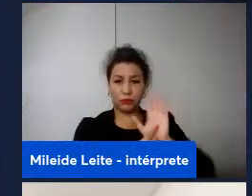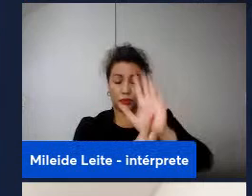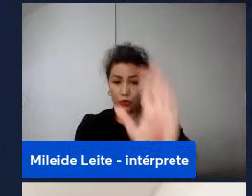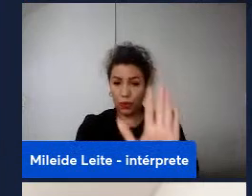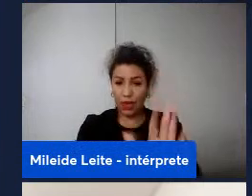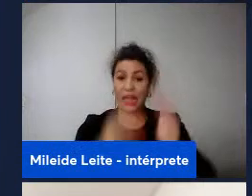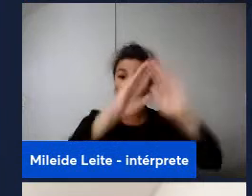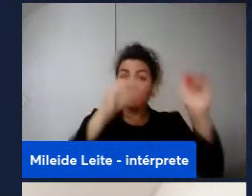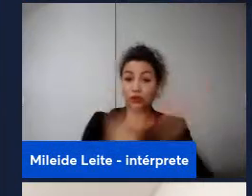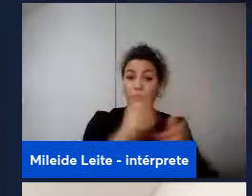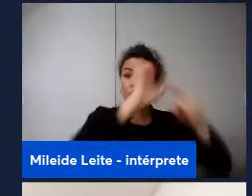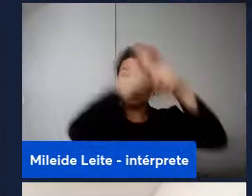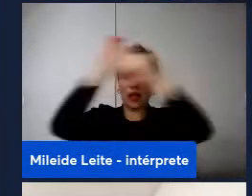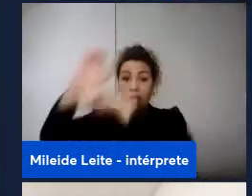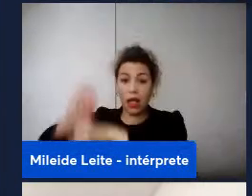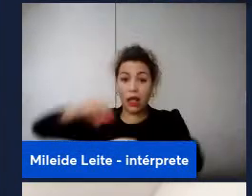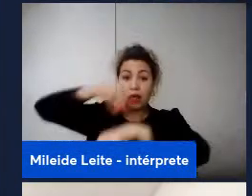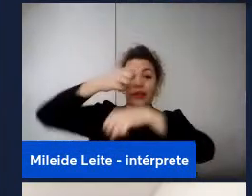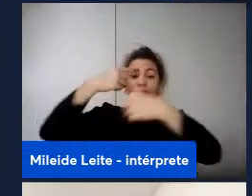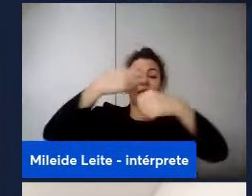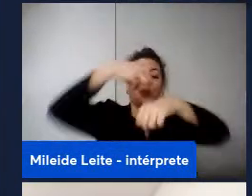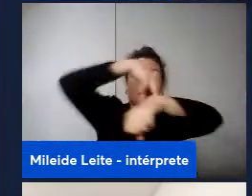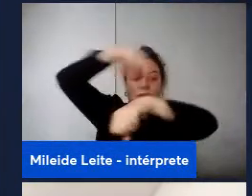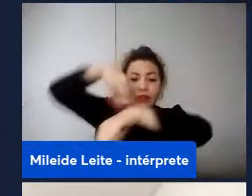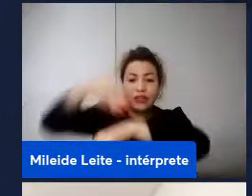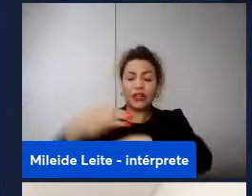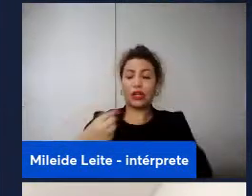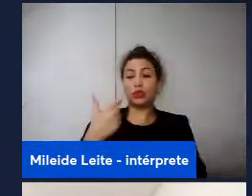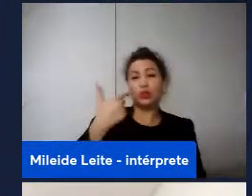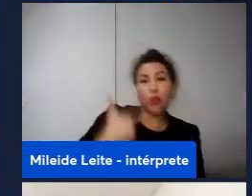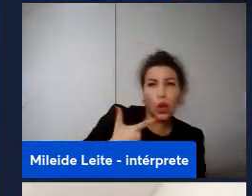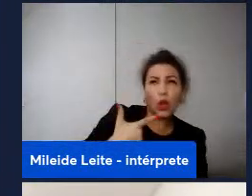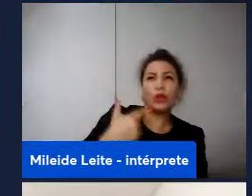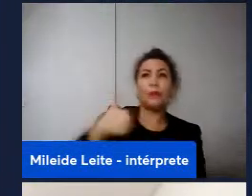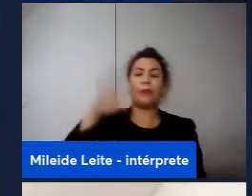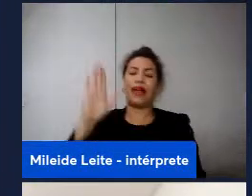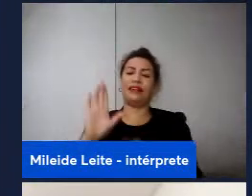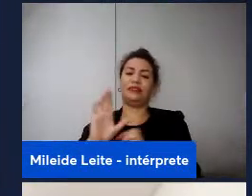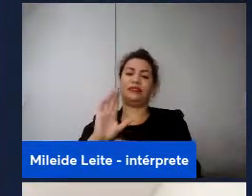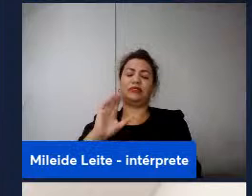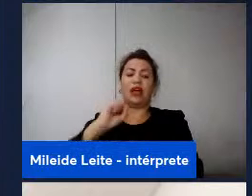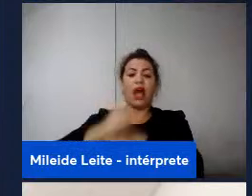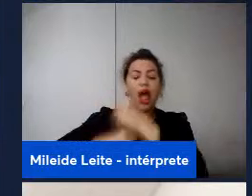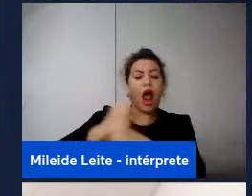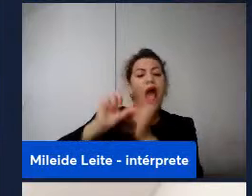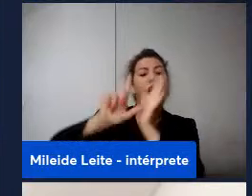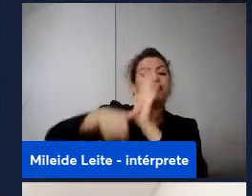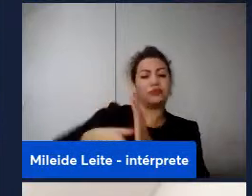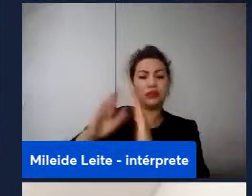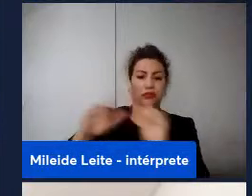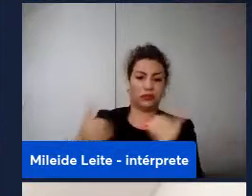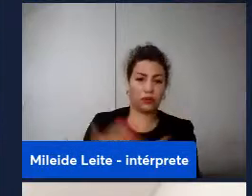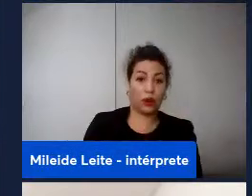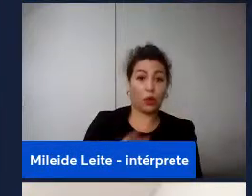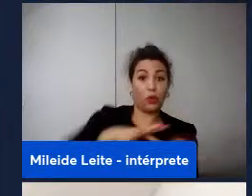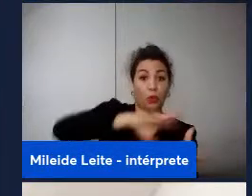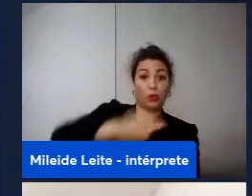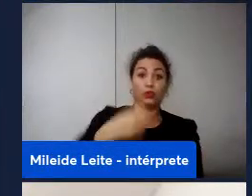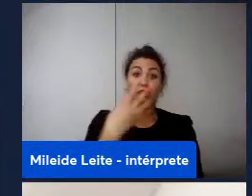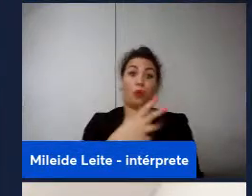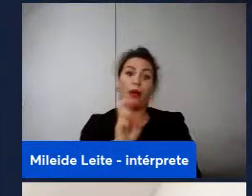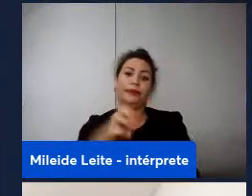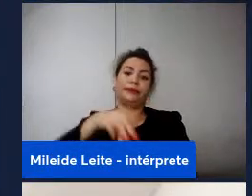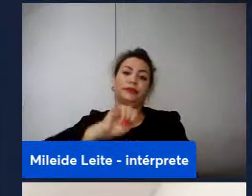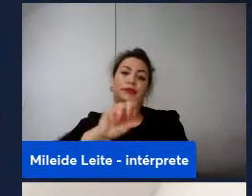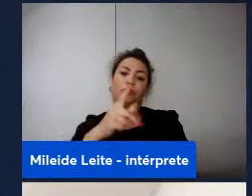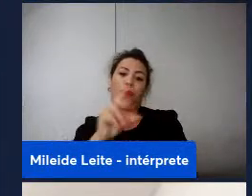das escolas estaduais e municipais, tinham dois ou mais anos de atraso escolar no universo de 45 milhões. Ou seja,